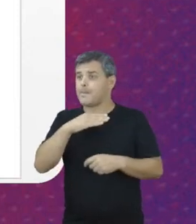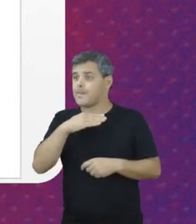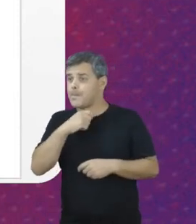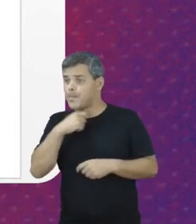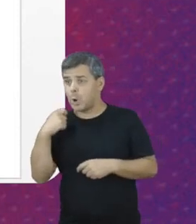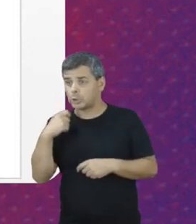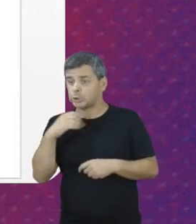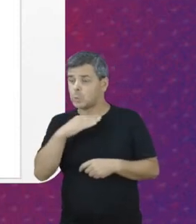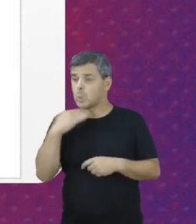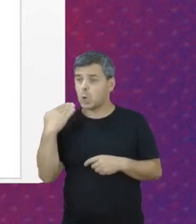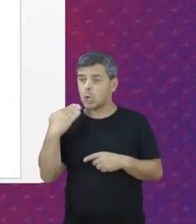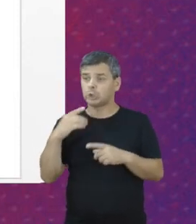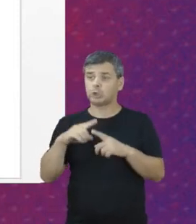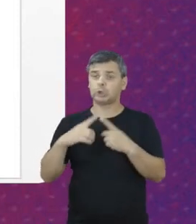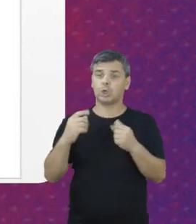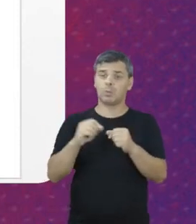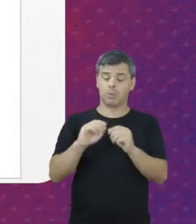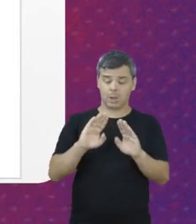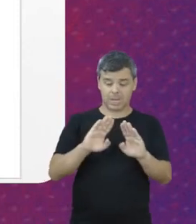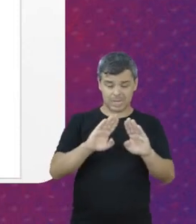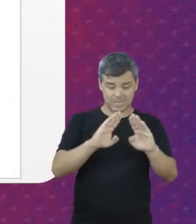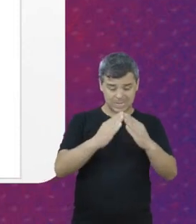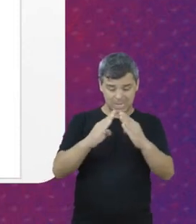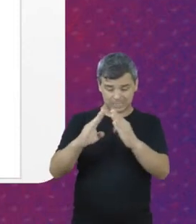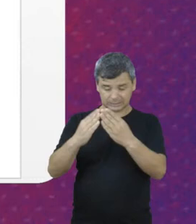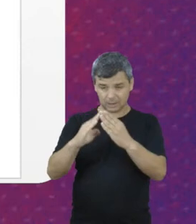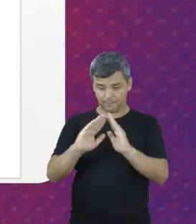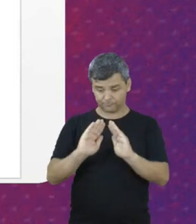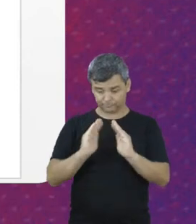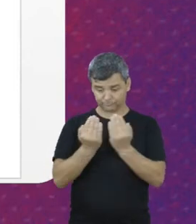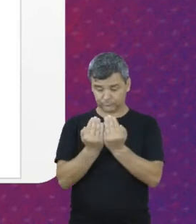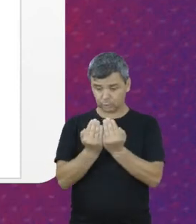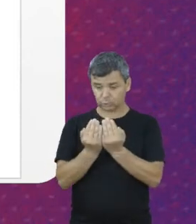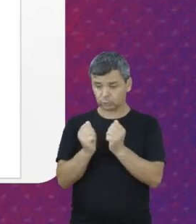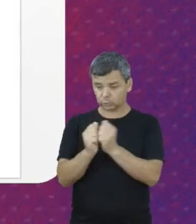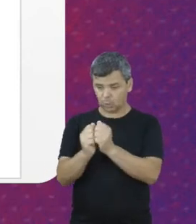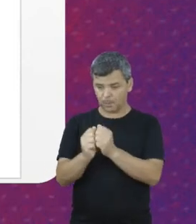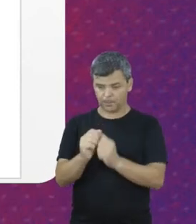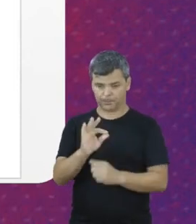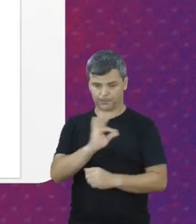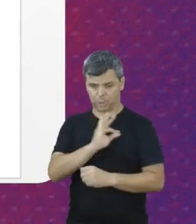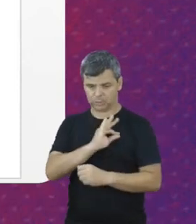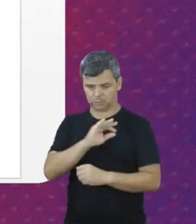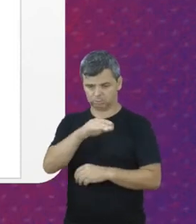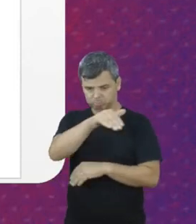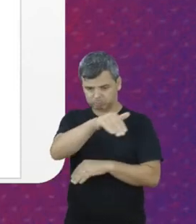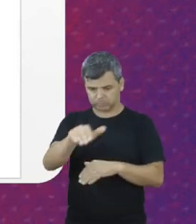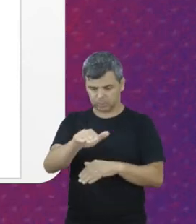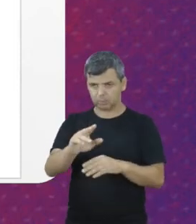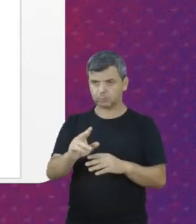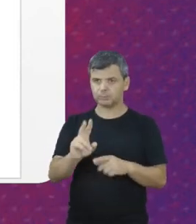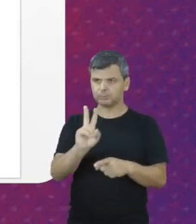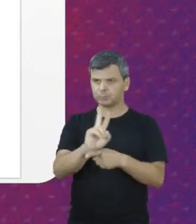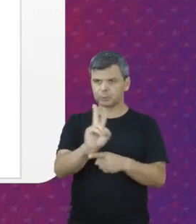para casa-abrigo, que geralmente são casas fechadas, né? Com policiamento e que em lugar